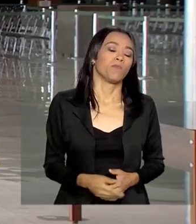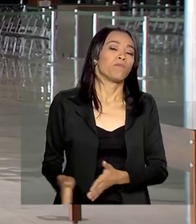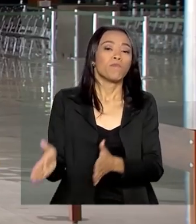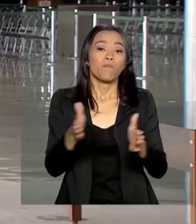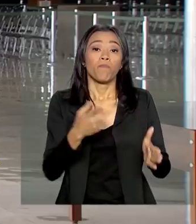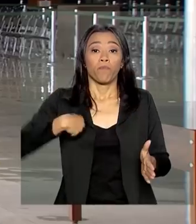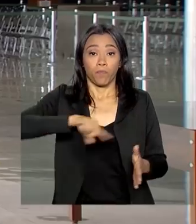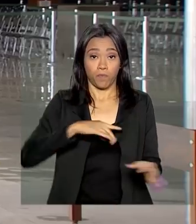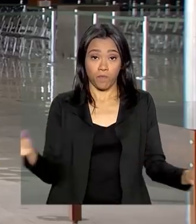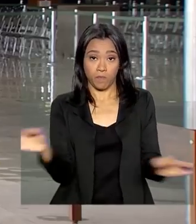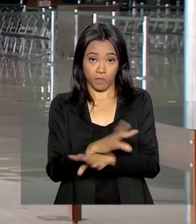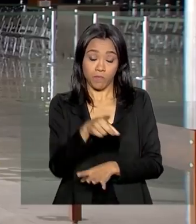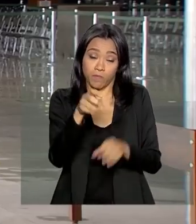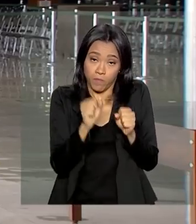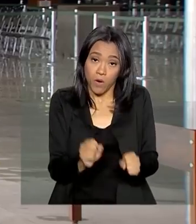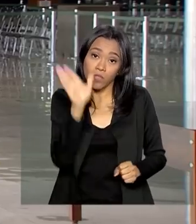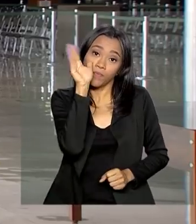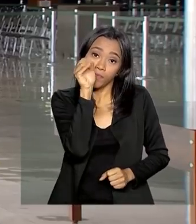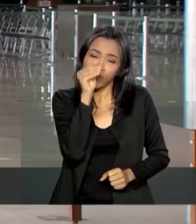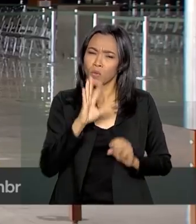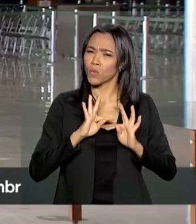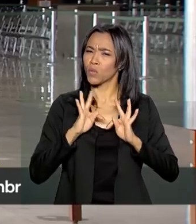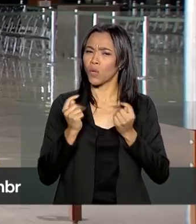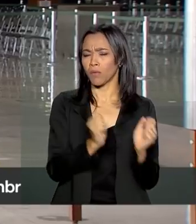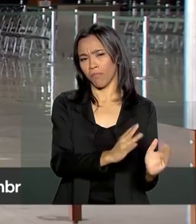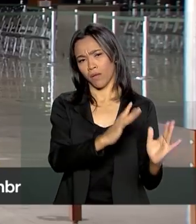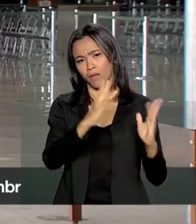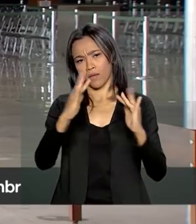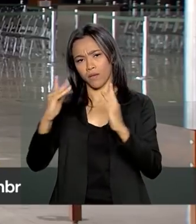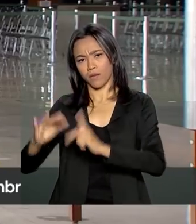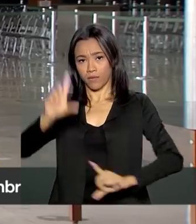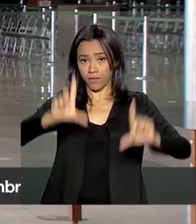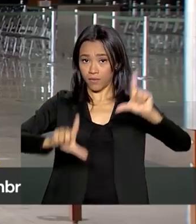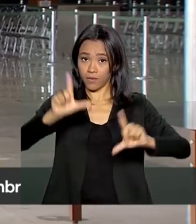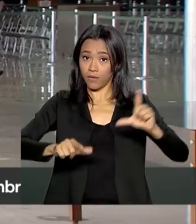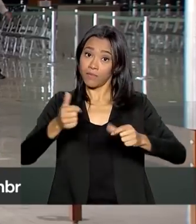Nós ficamos por aqui. Você também pode acompanhar toda a nossa programação nas